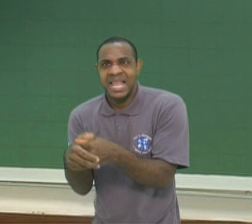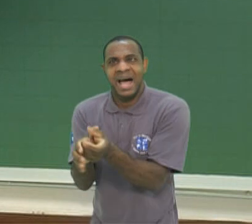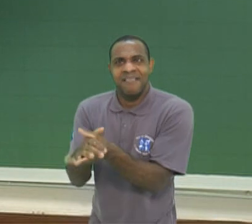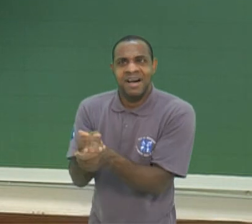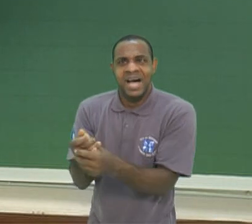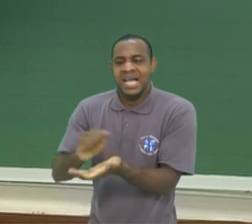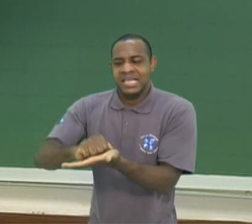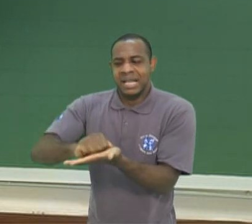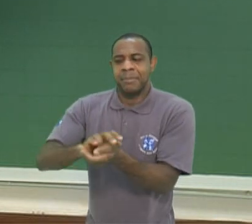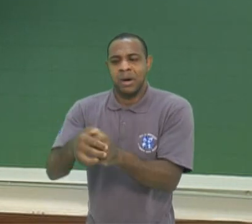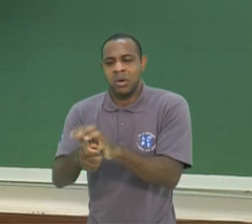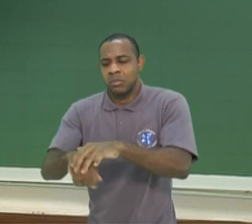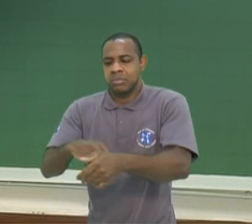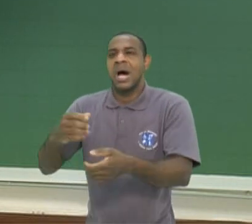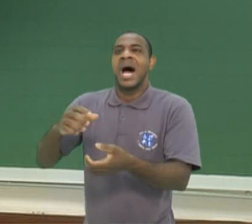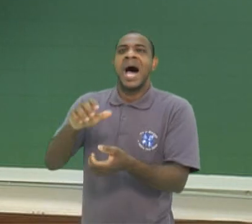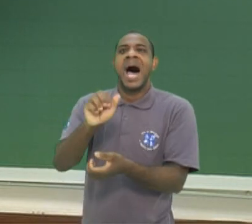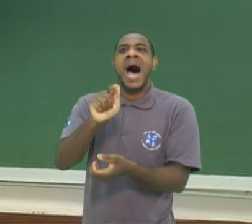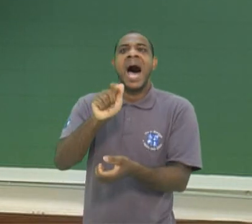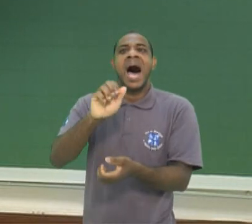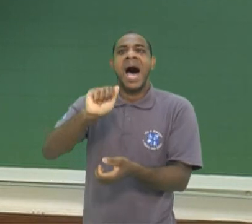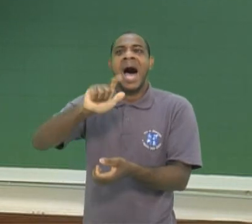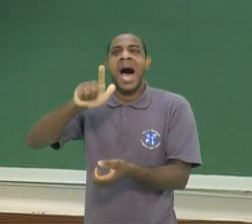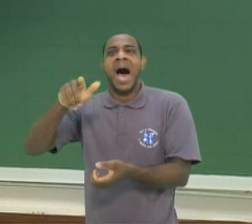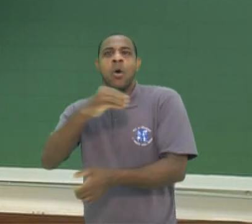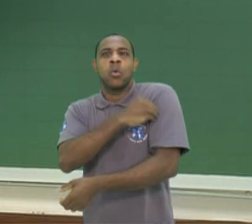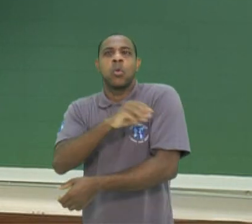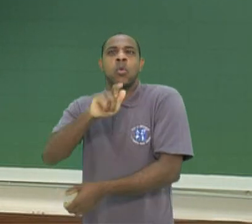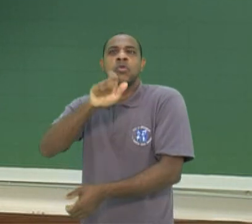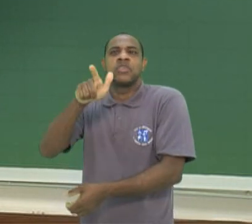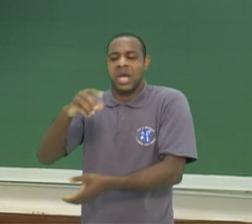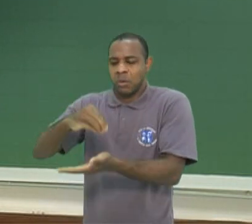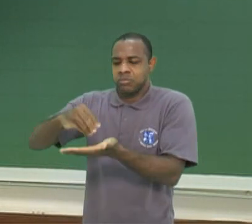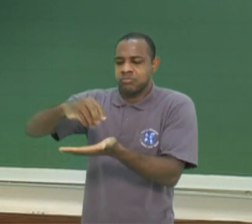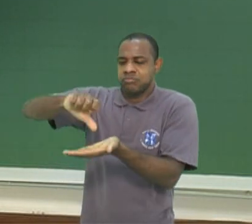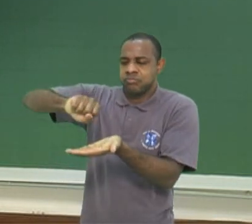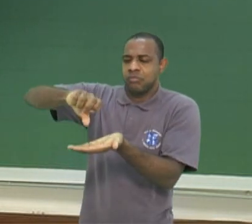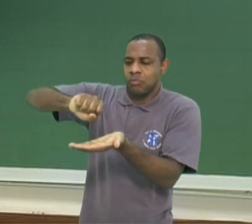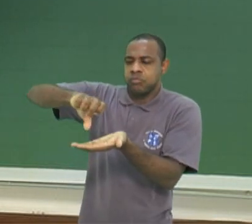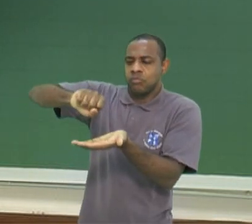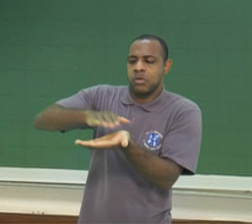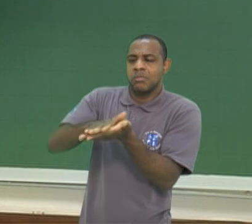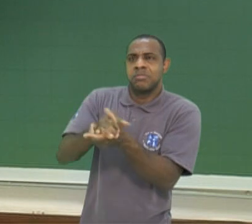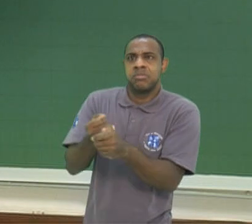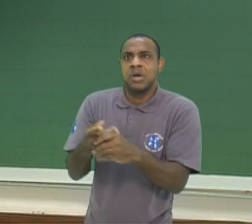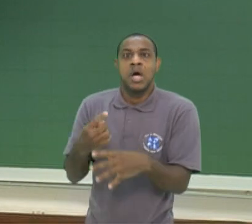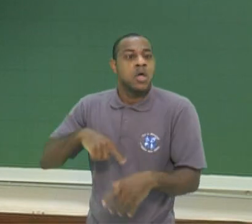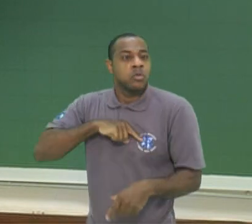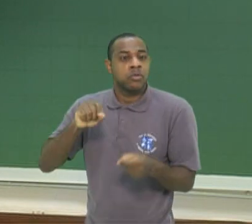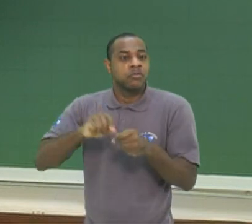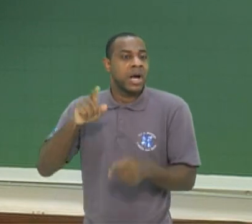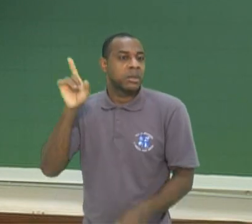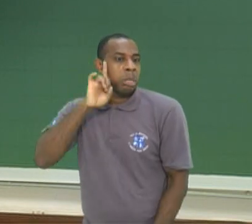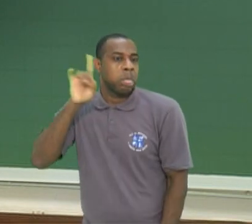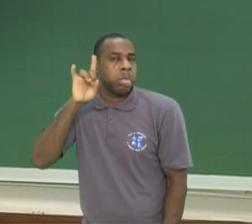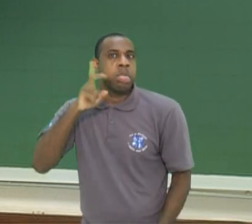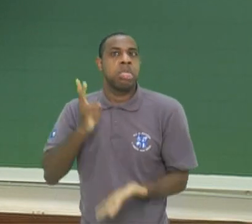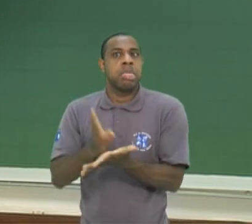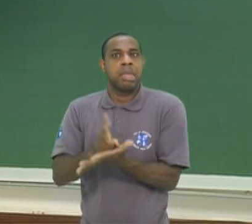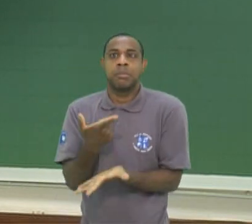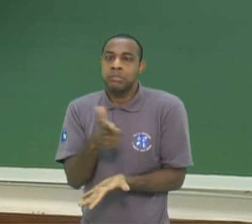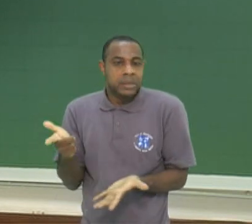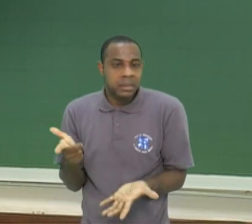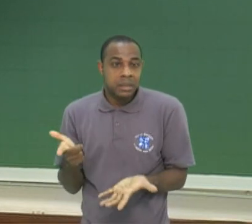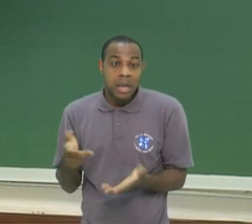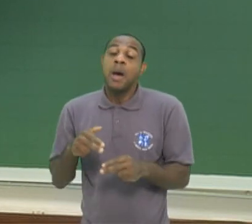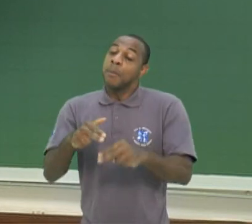frequentemente, higienizar com álcool em gel, é algo que a gente não faz constantemente. E por isso,